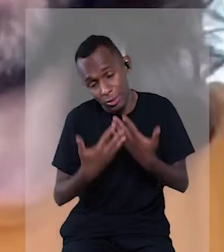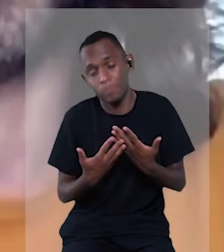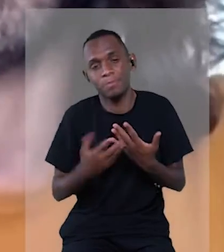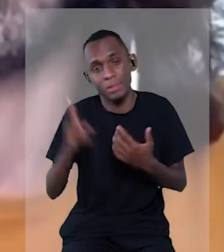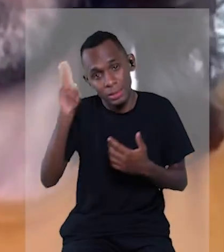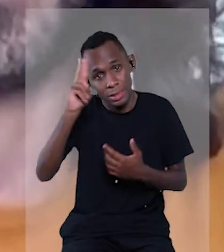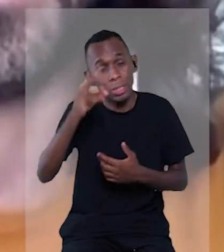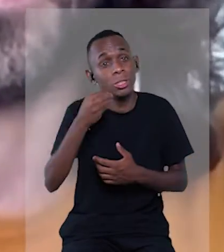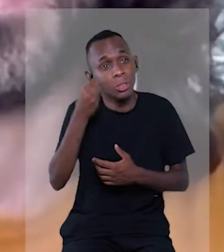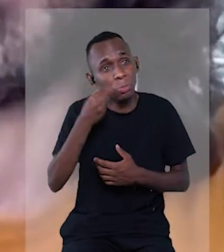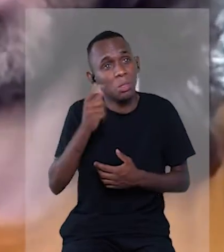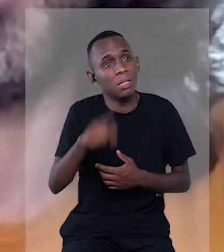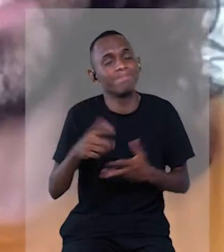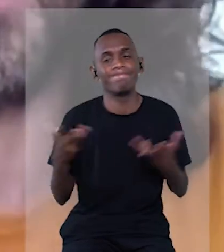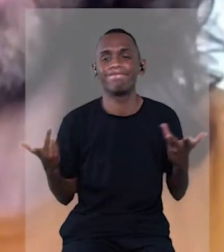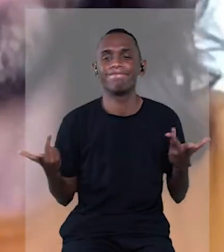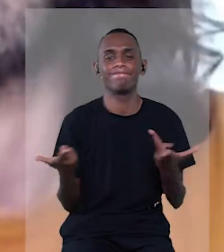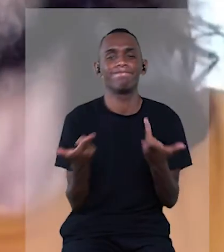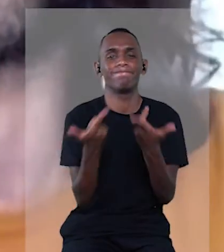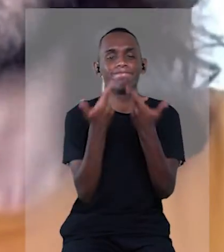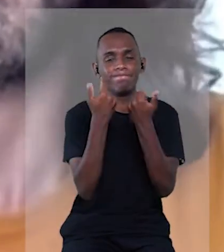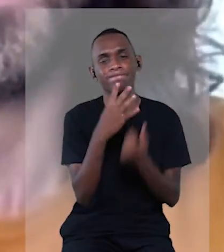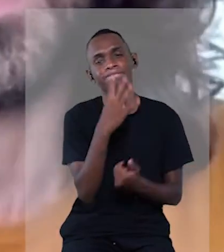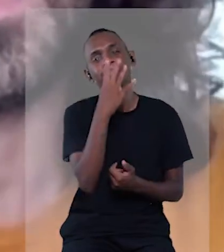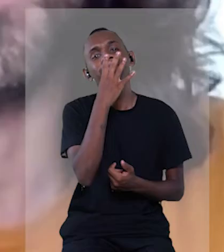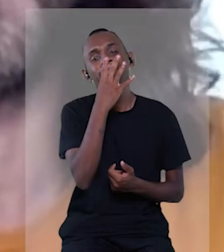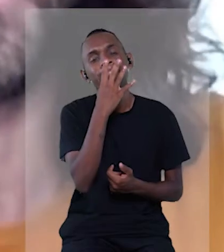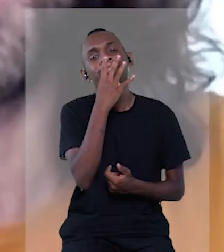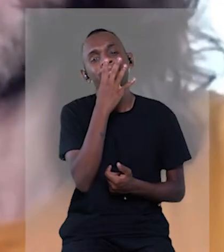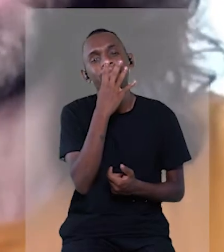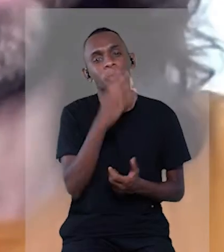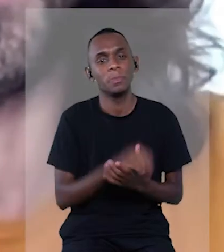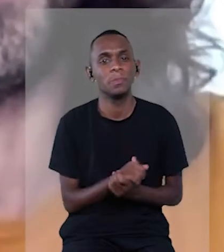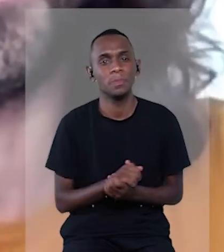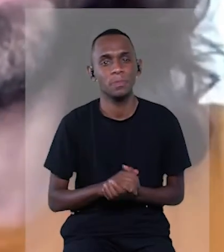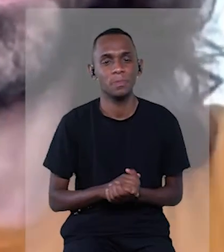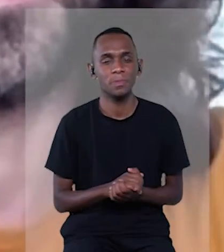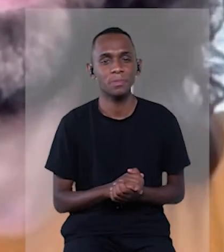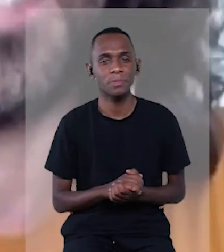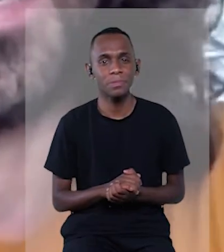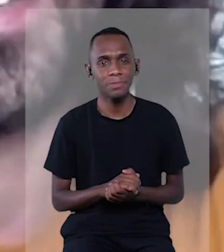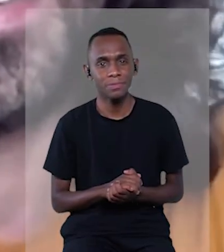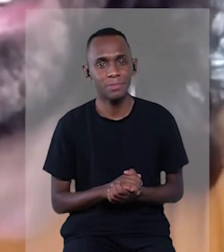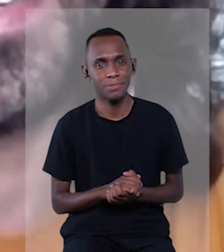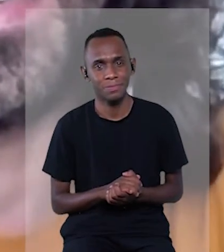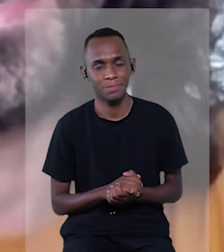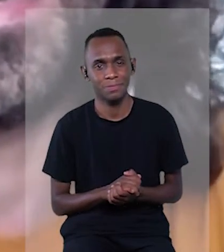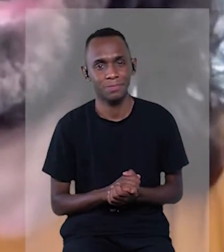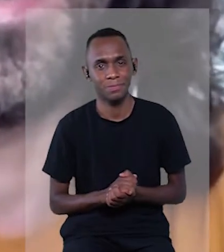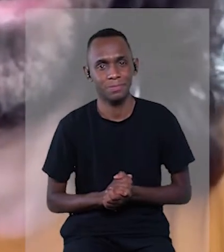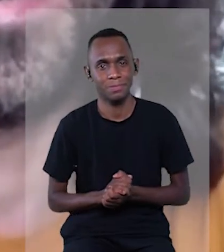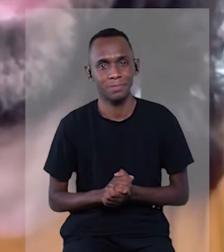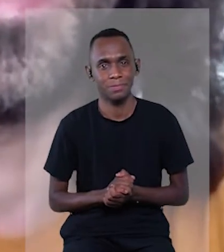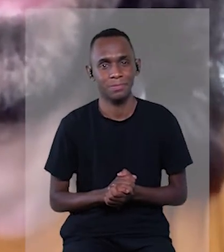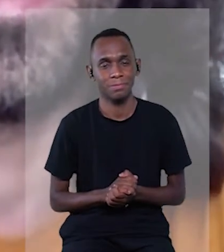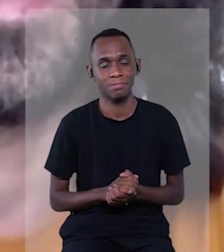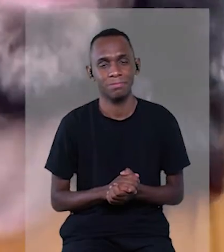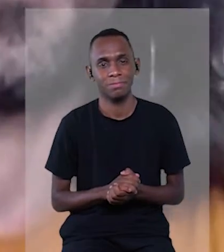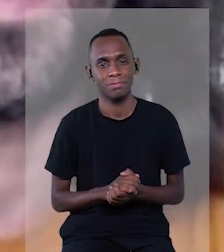citou, os imigrantes, né, é muito bonito isso, Sem dessa irmandade união, né? mesmo, né? Sim,